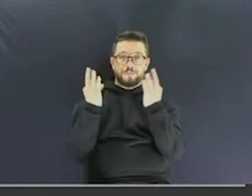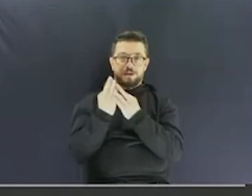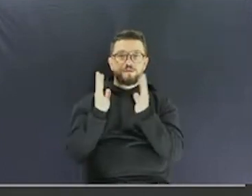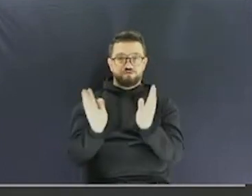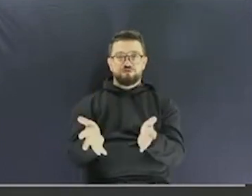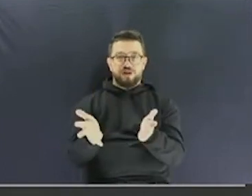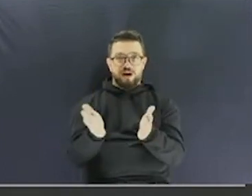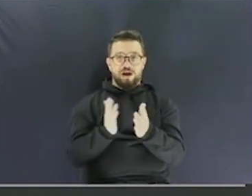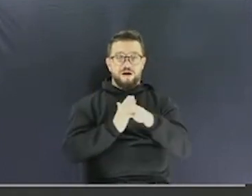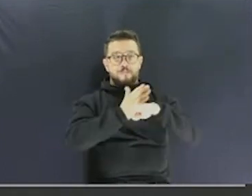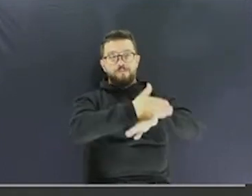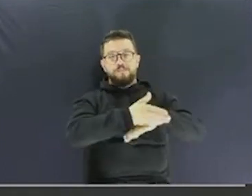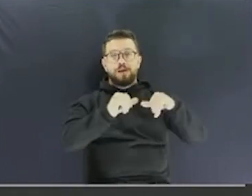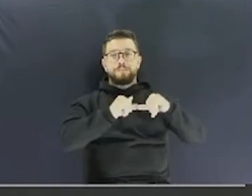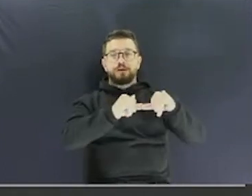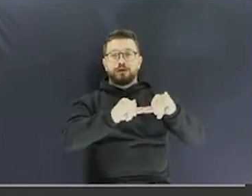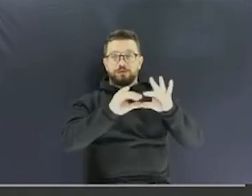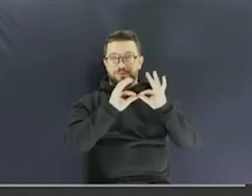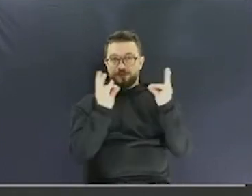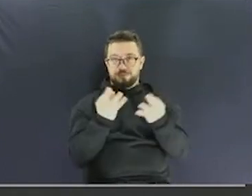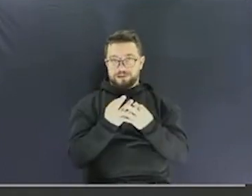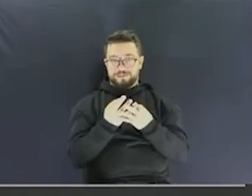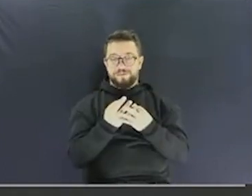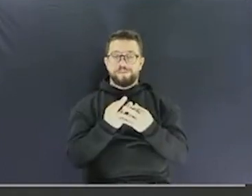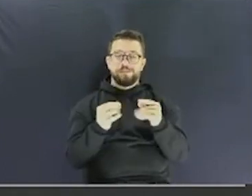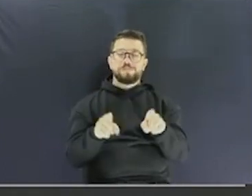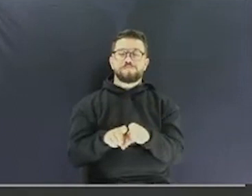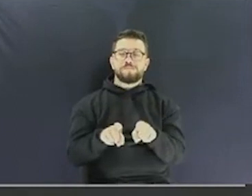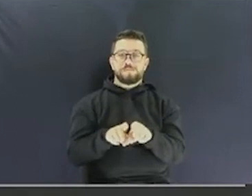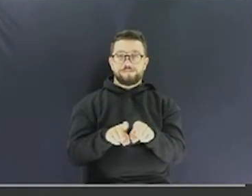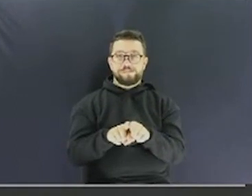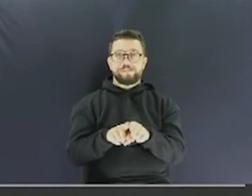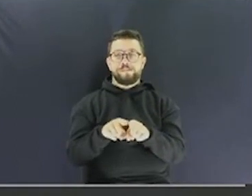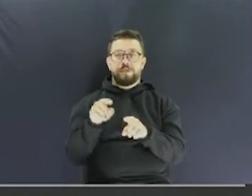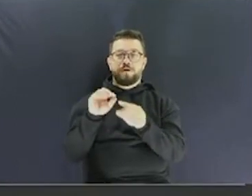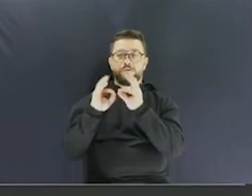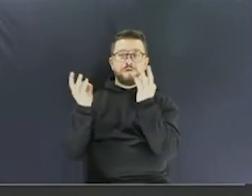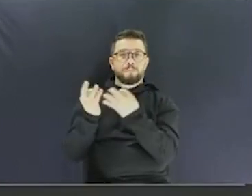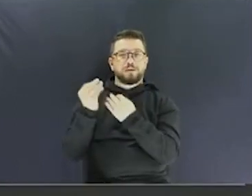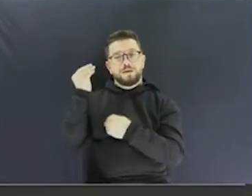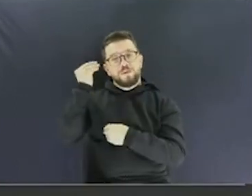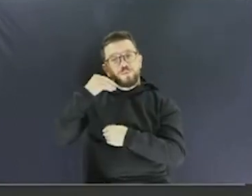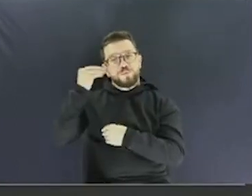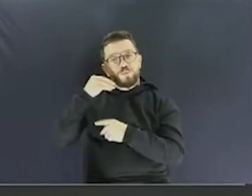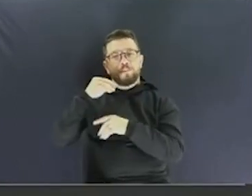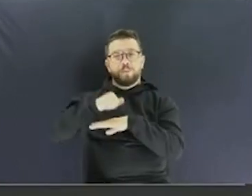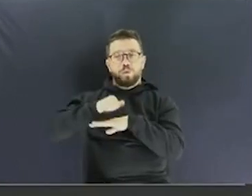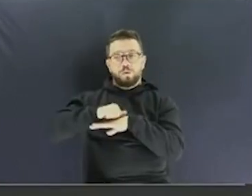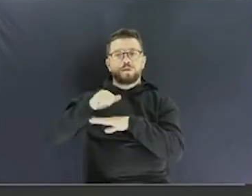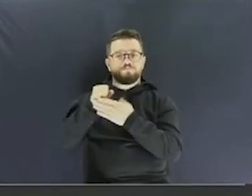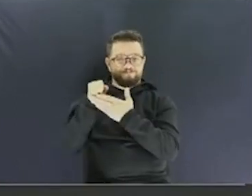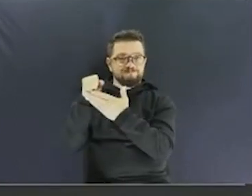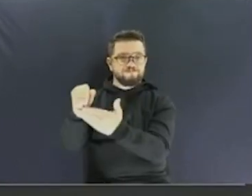de segurança alimentar e nutricional que atinge as famílias mais vulneráveis. Podemos ir adiante? Os